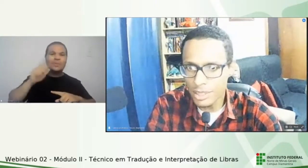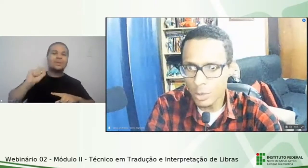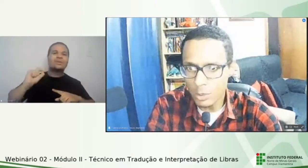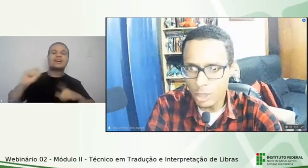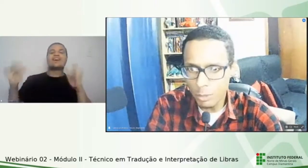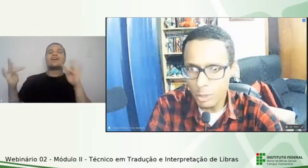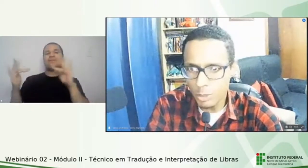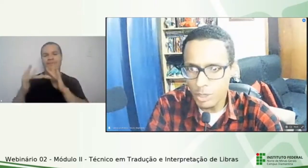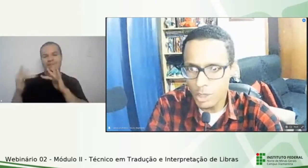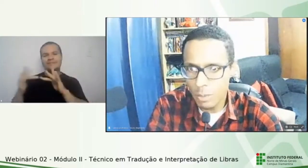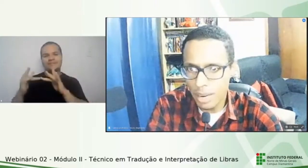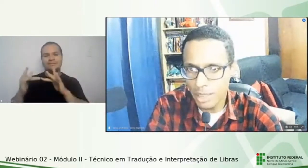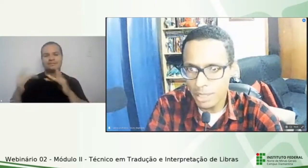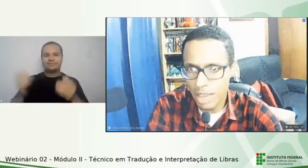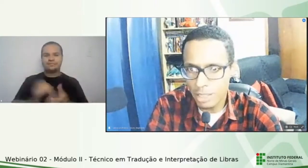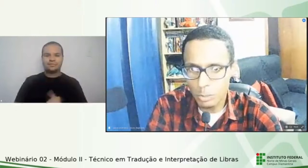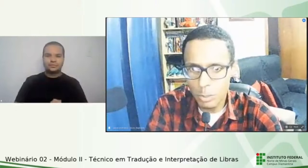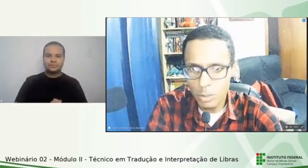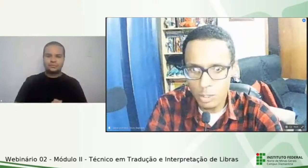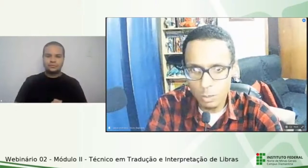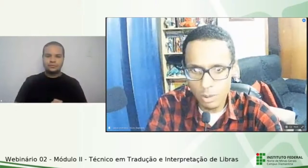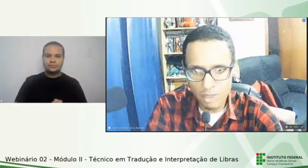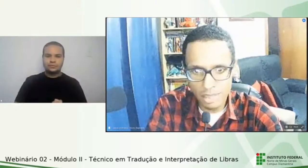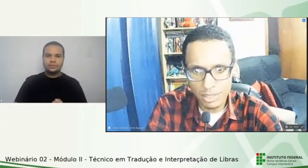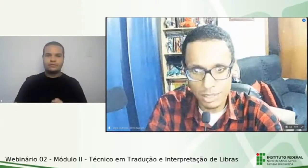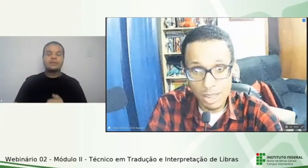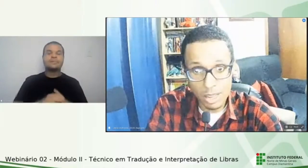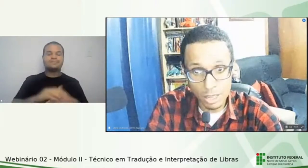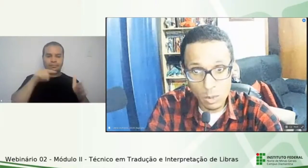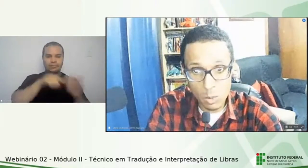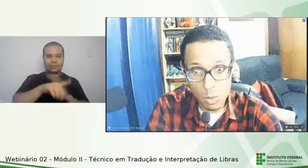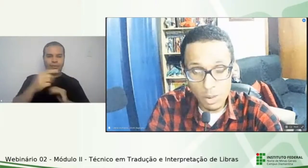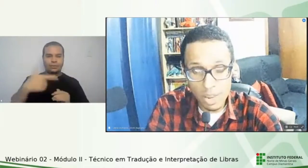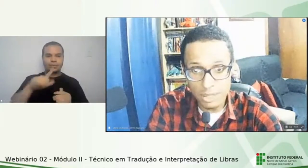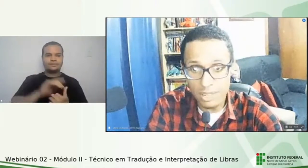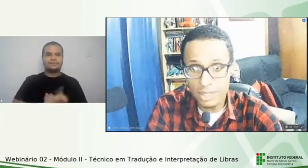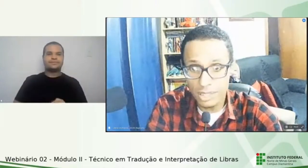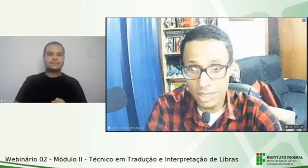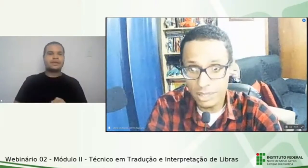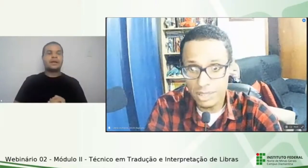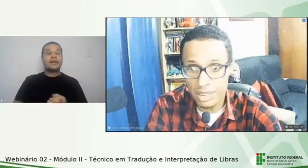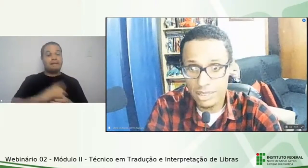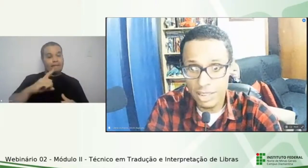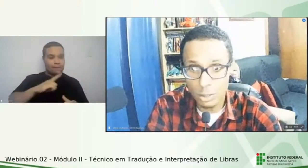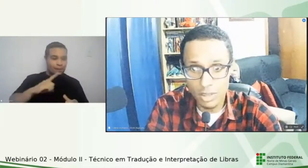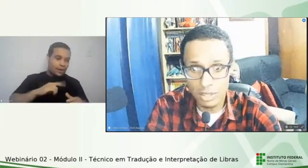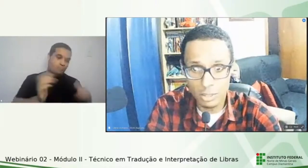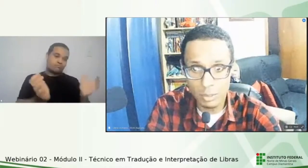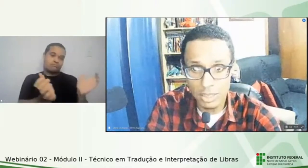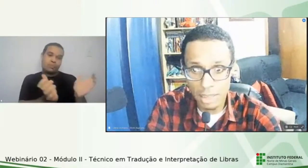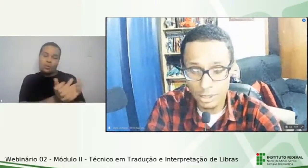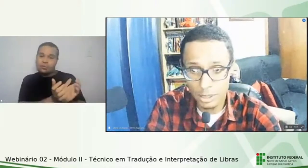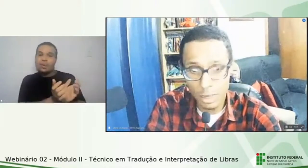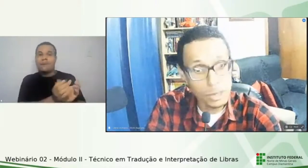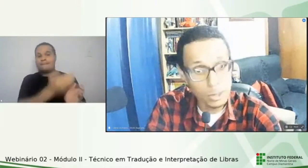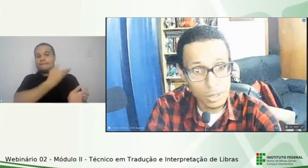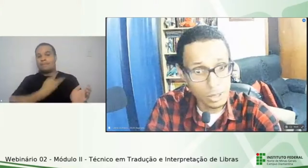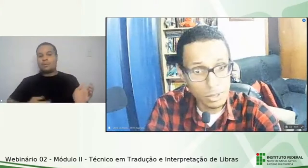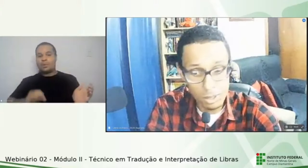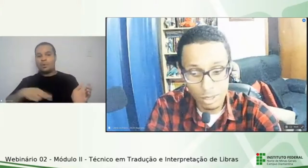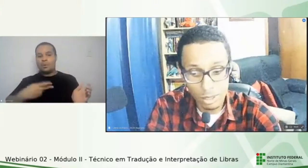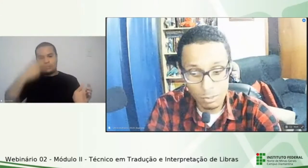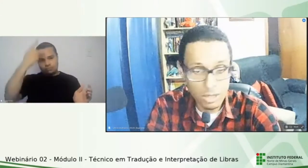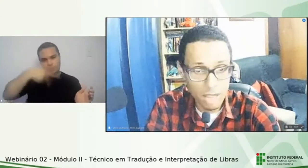diz, existe algum tipo de punição para entidades públicas ou privadas que não cumprem as exigências das leis sobre acessibilidade?